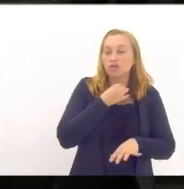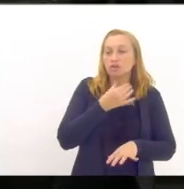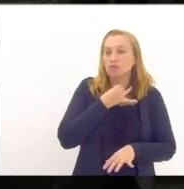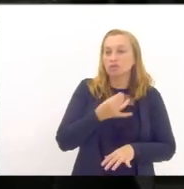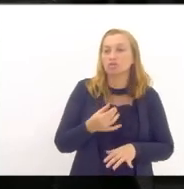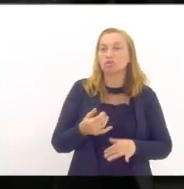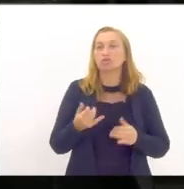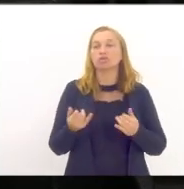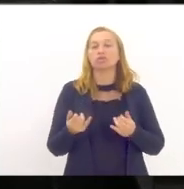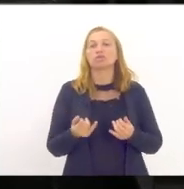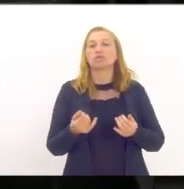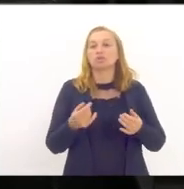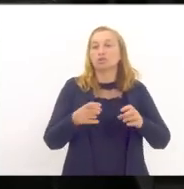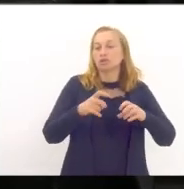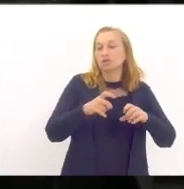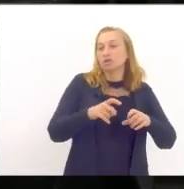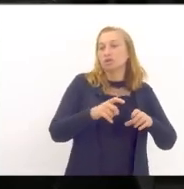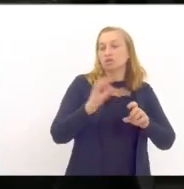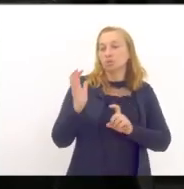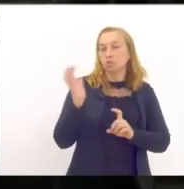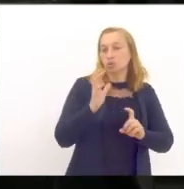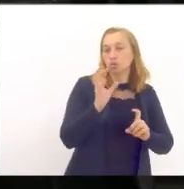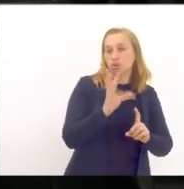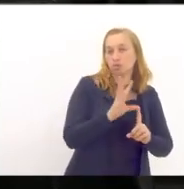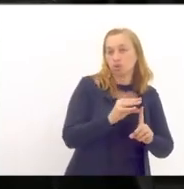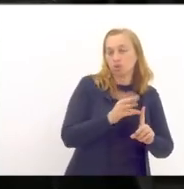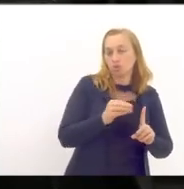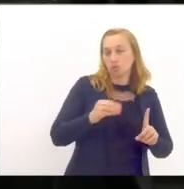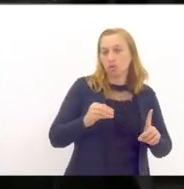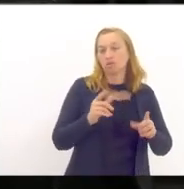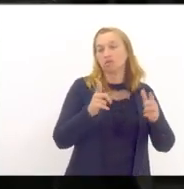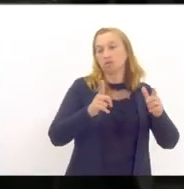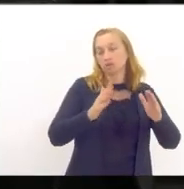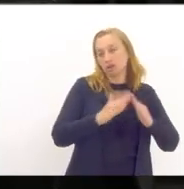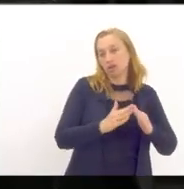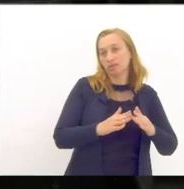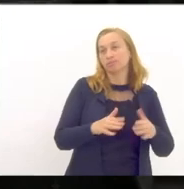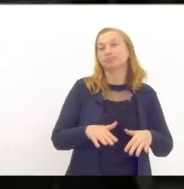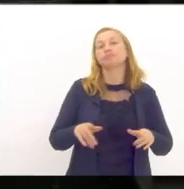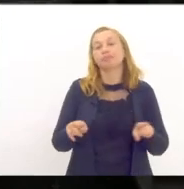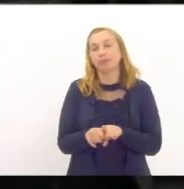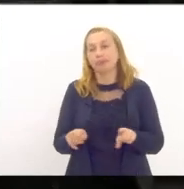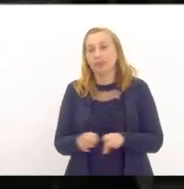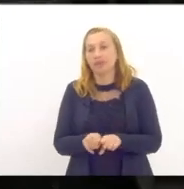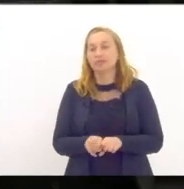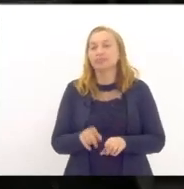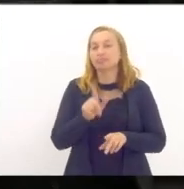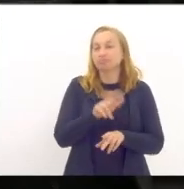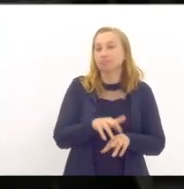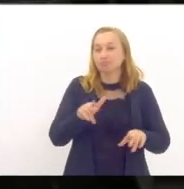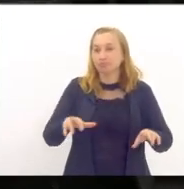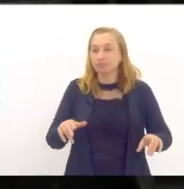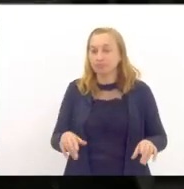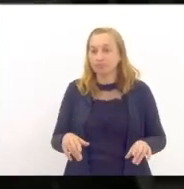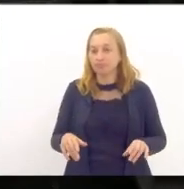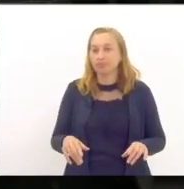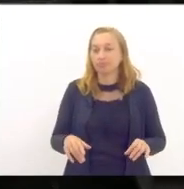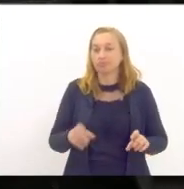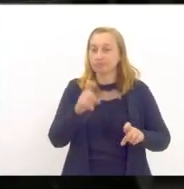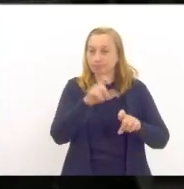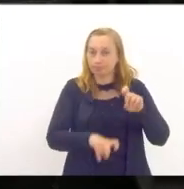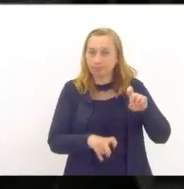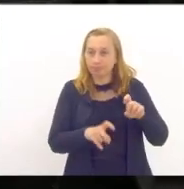de assédios morais e sexuais dos funcionários daquela casa. Sem contar nas diversas vítimas de estupro